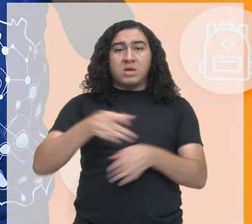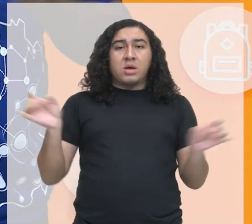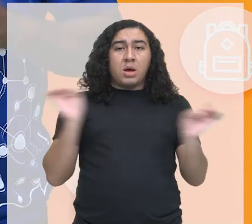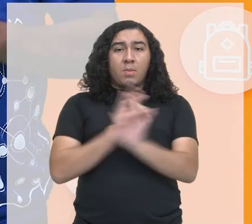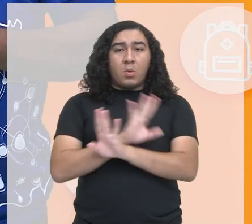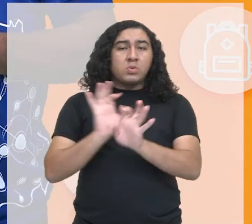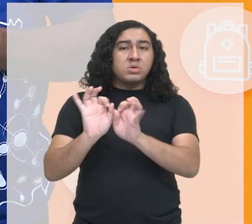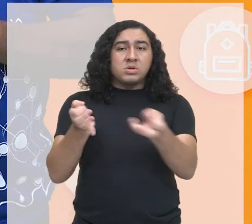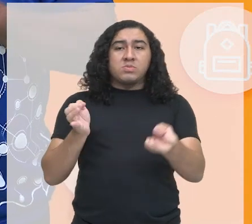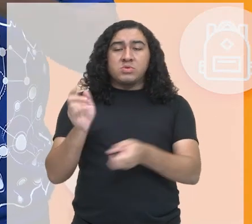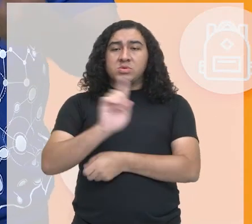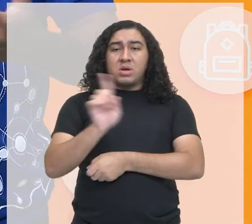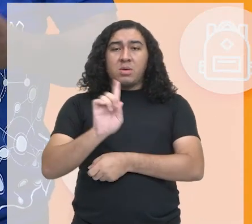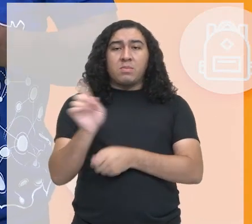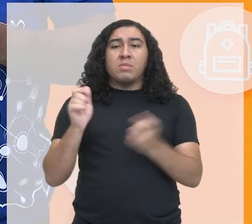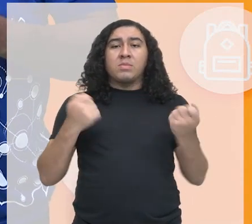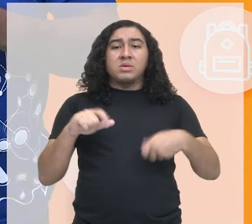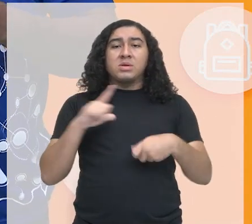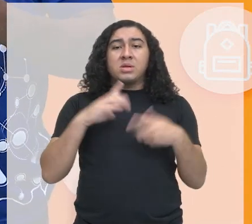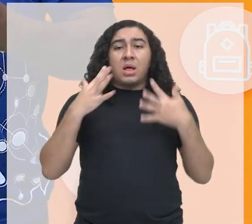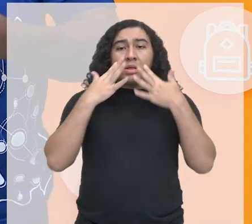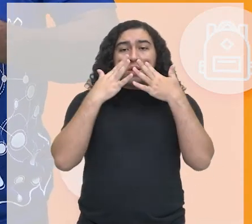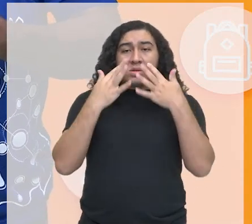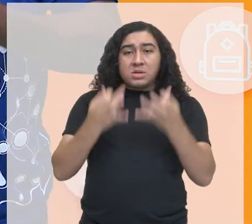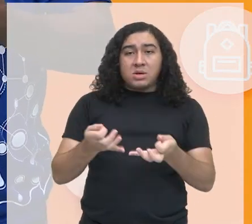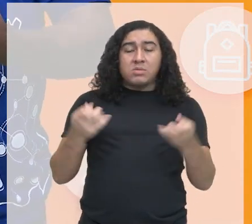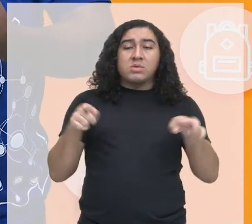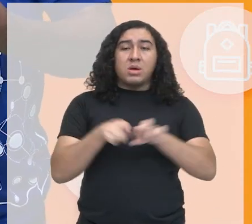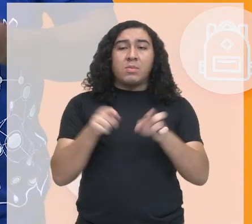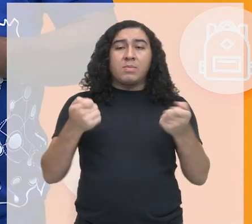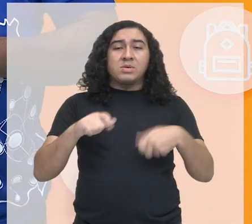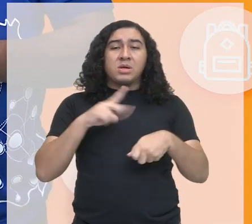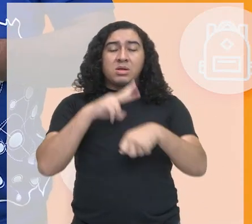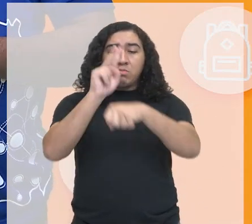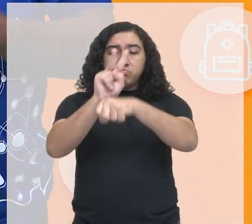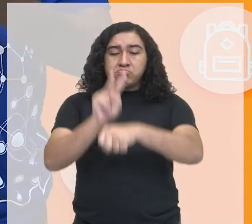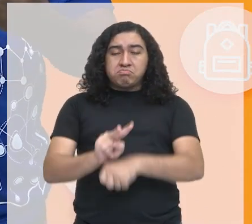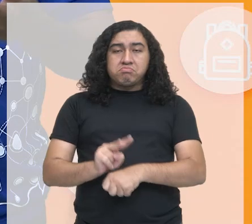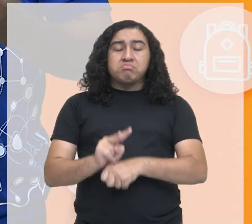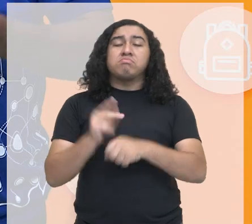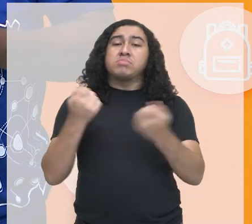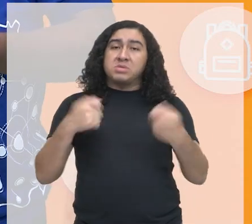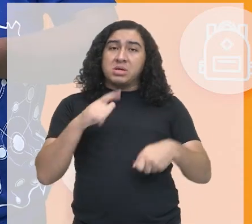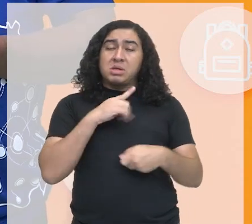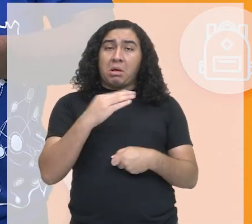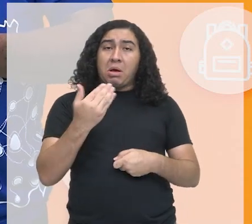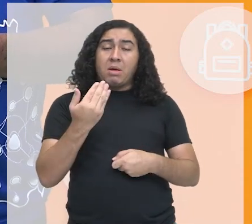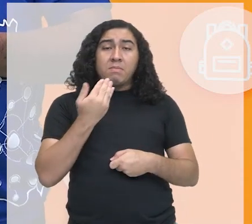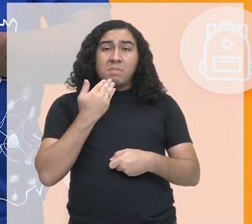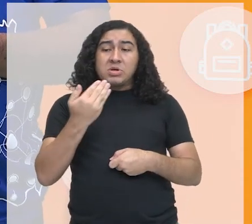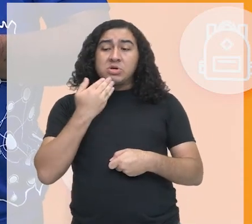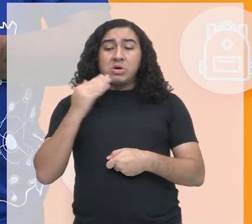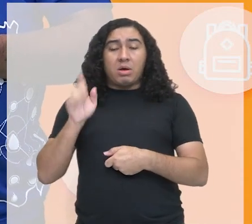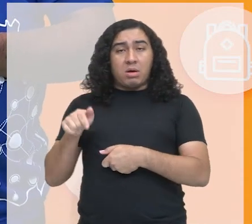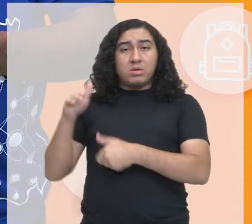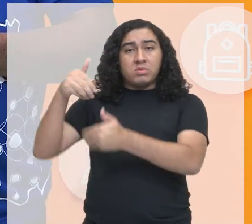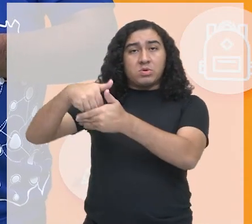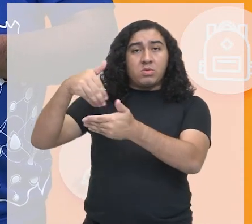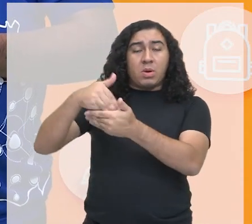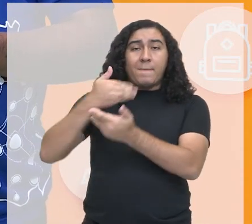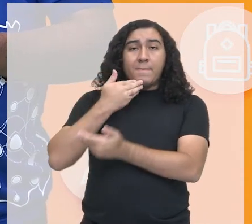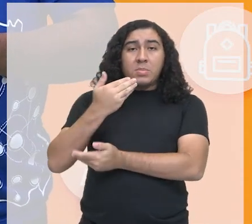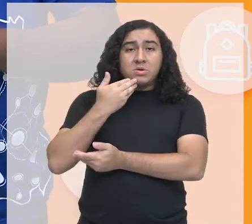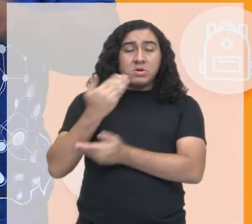esquecer deles lá. Nós temos que acompanhar, nós temos que monitorar, nós temos que cobrar as promessas que são feitas,